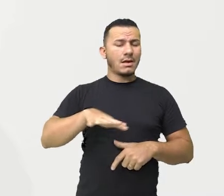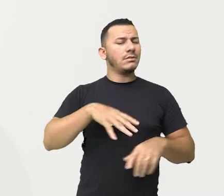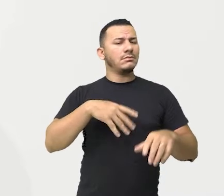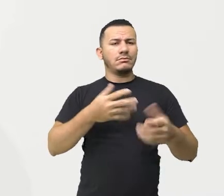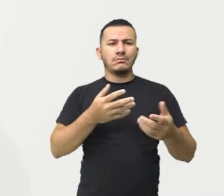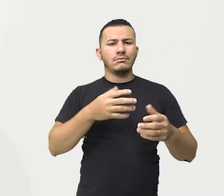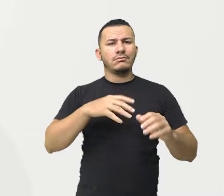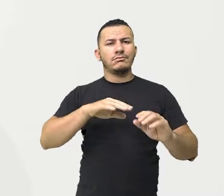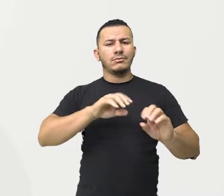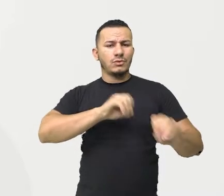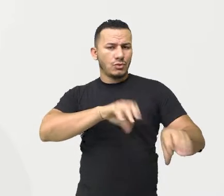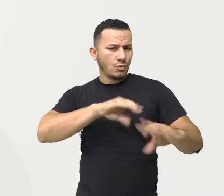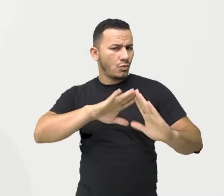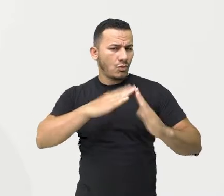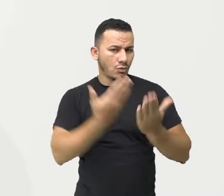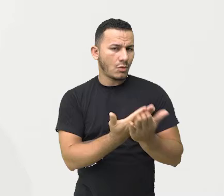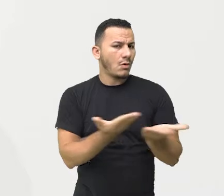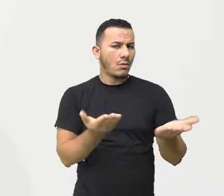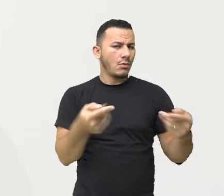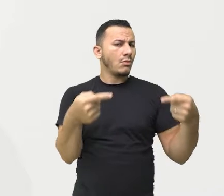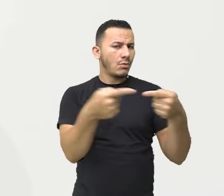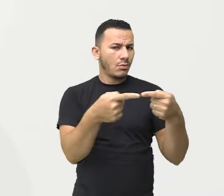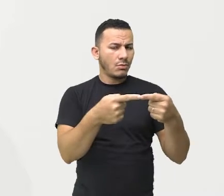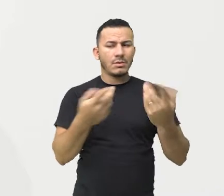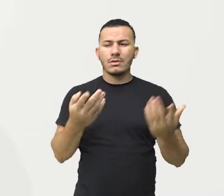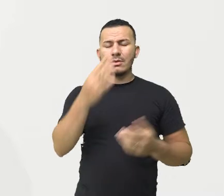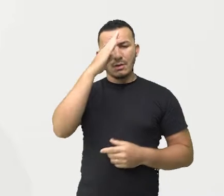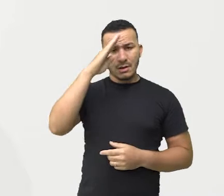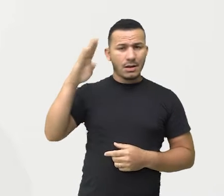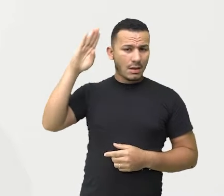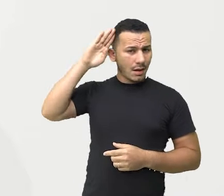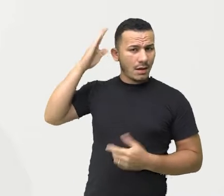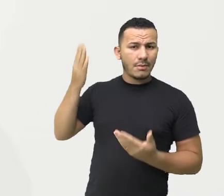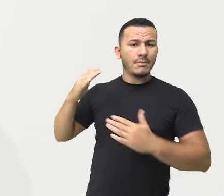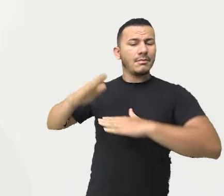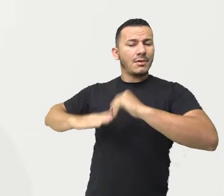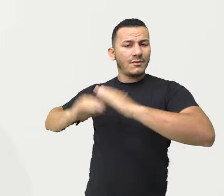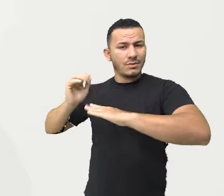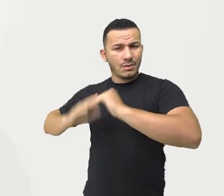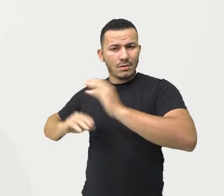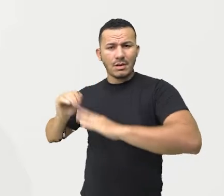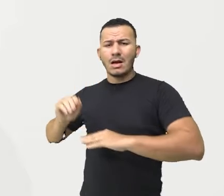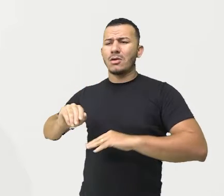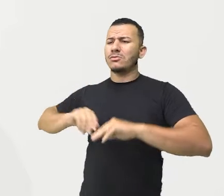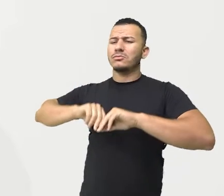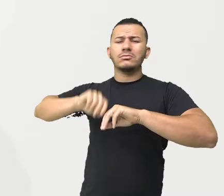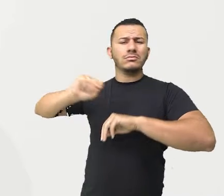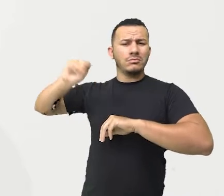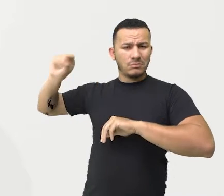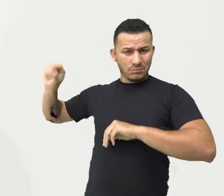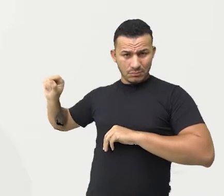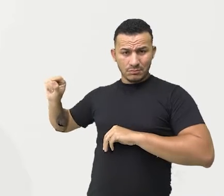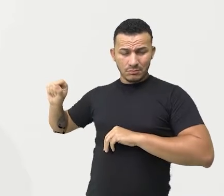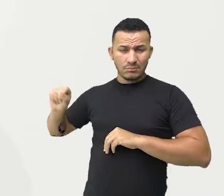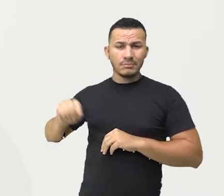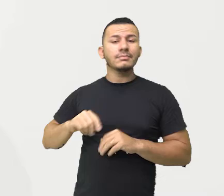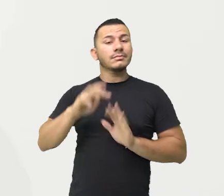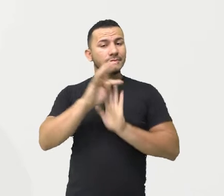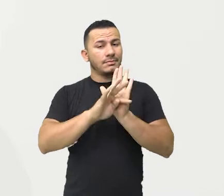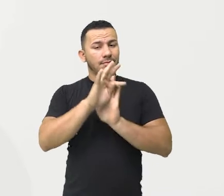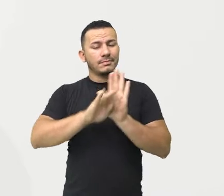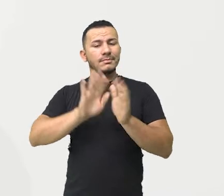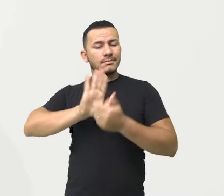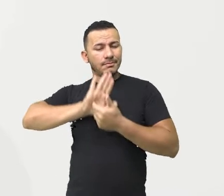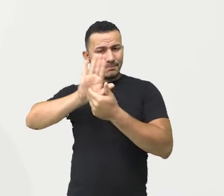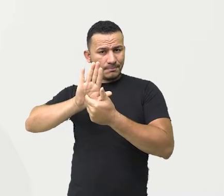educativos, na educação escolar, acadêmica, profissional, etc. Texto